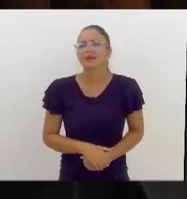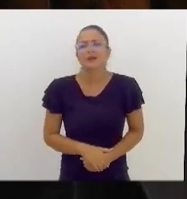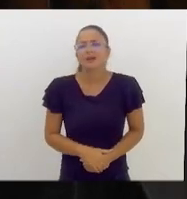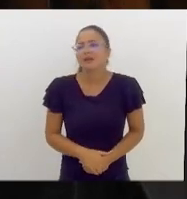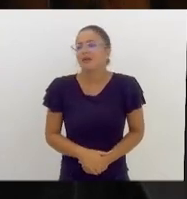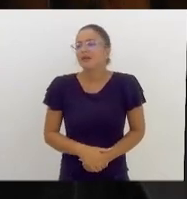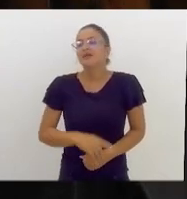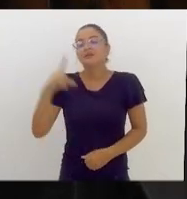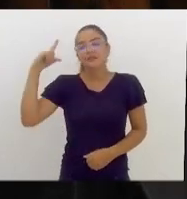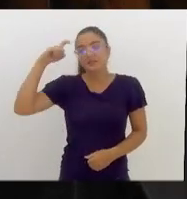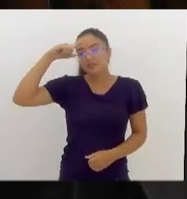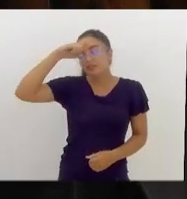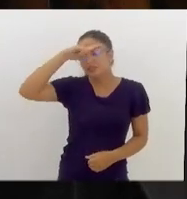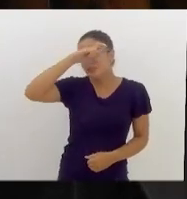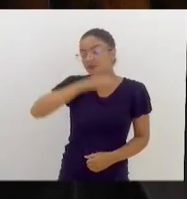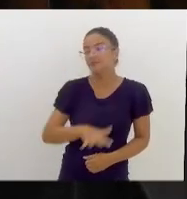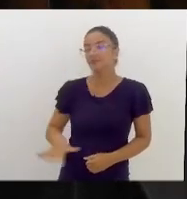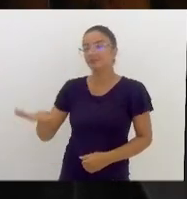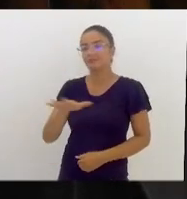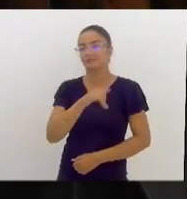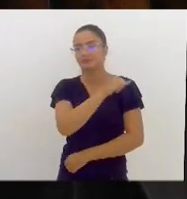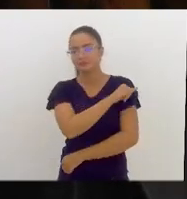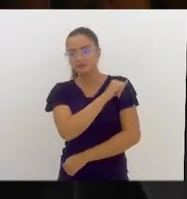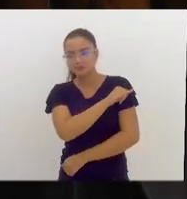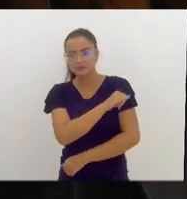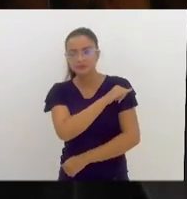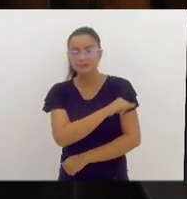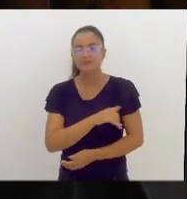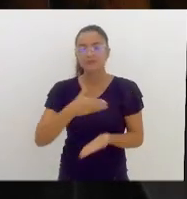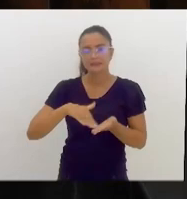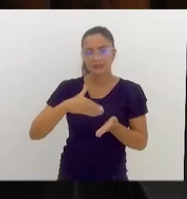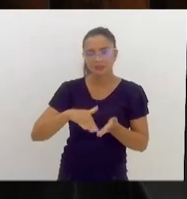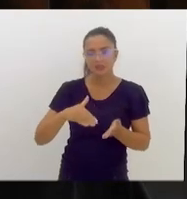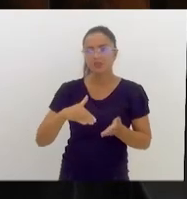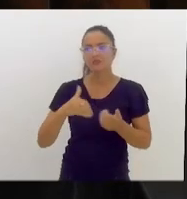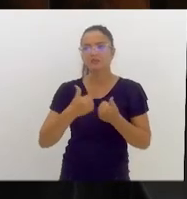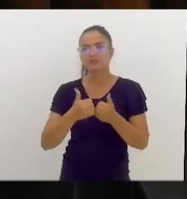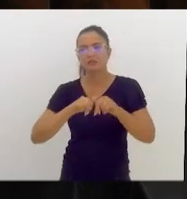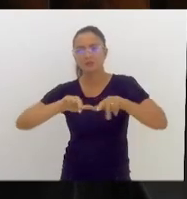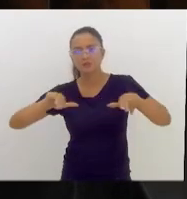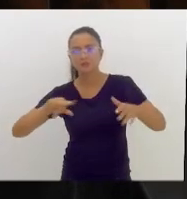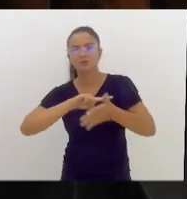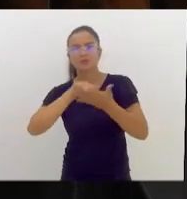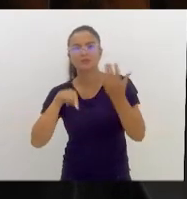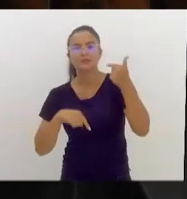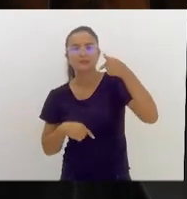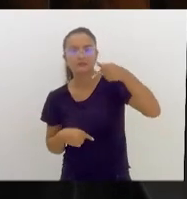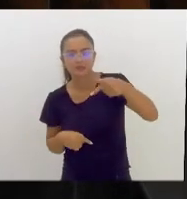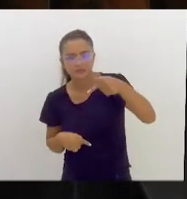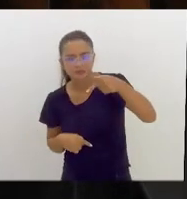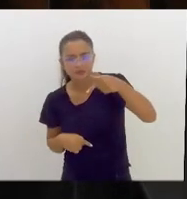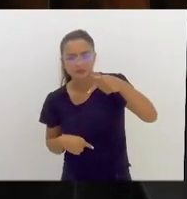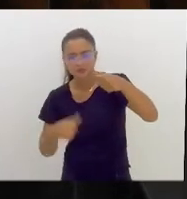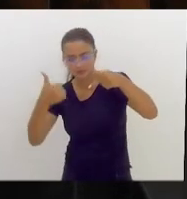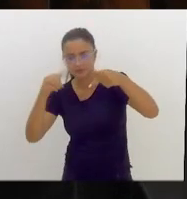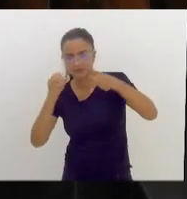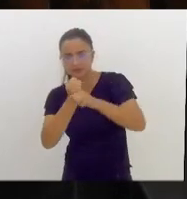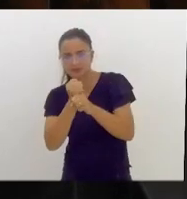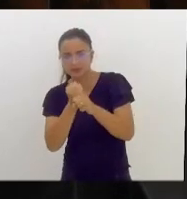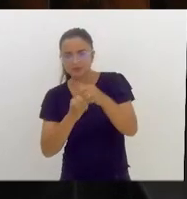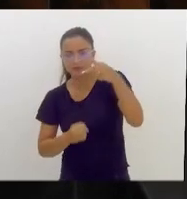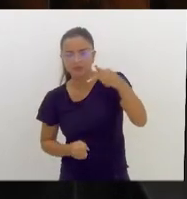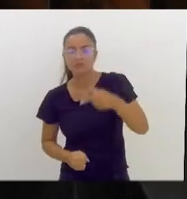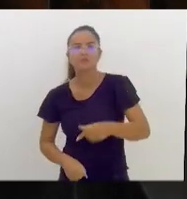é a situação do Rio de Janeiro. 7 secretários de transporte nos últimos 10 anos, 4 apenas nesse